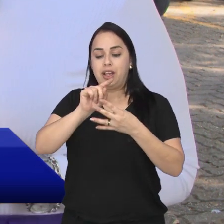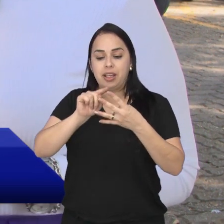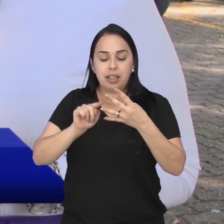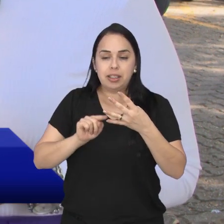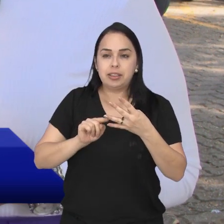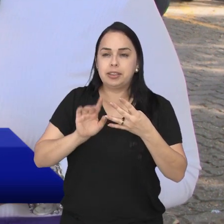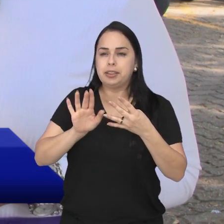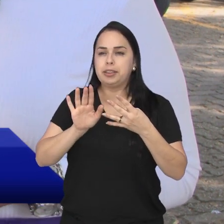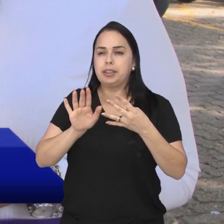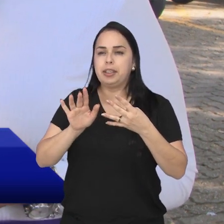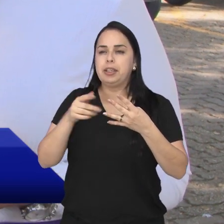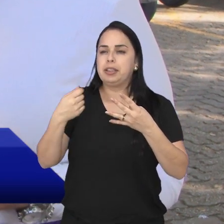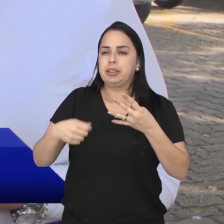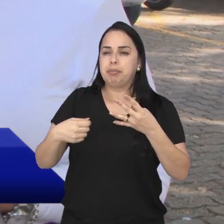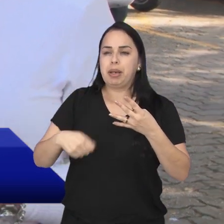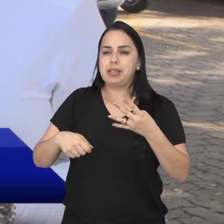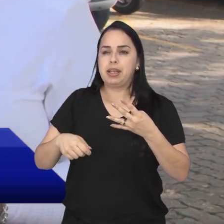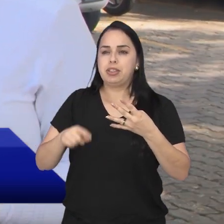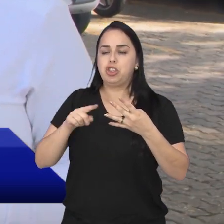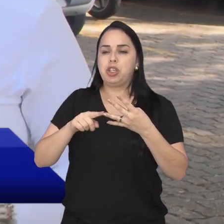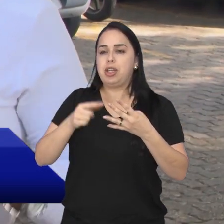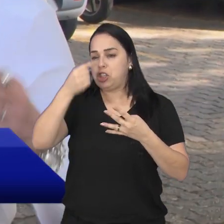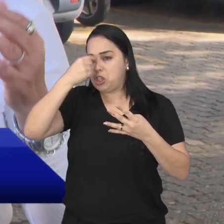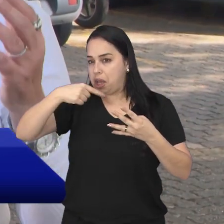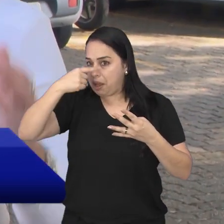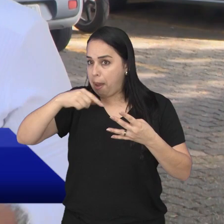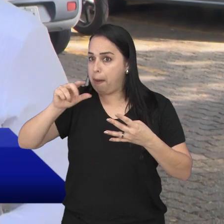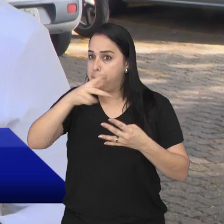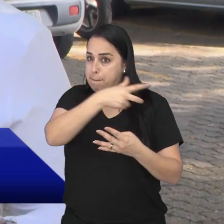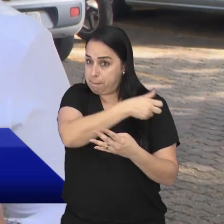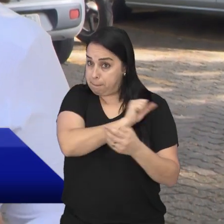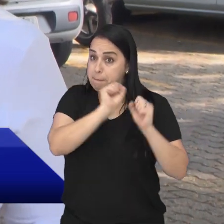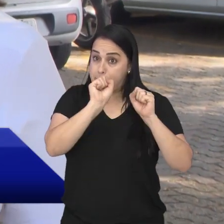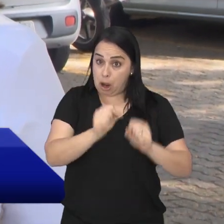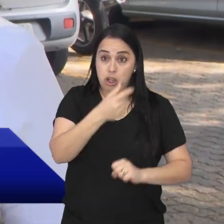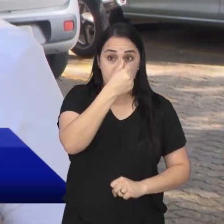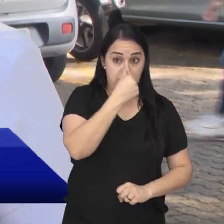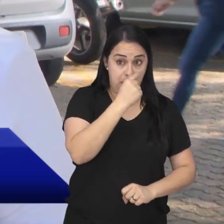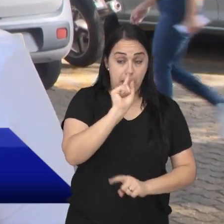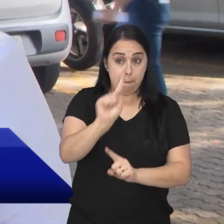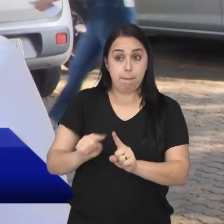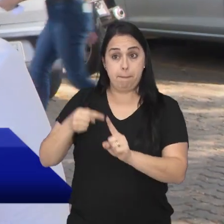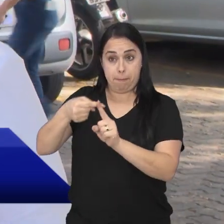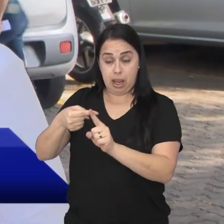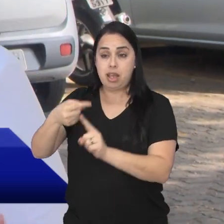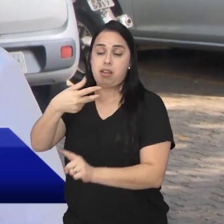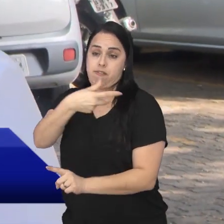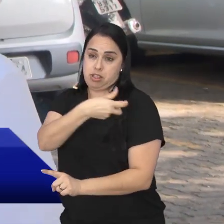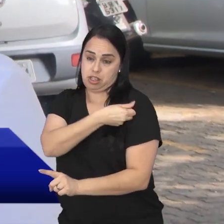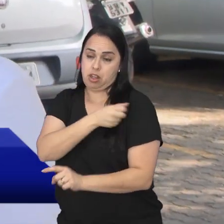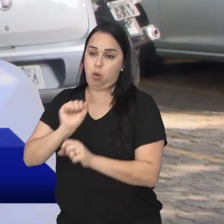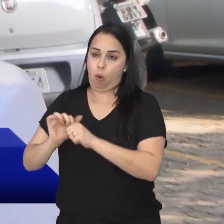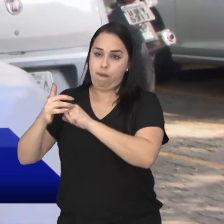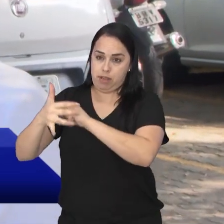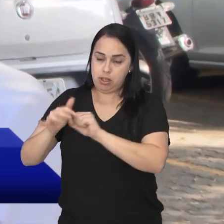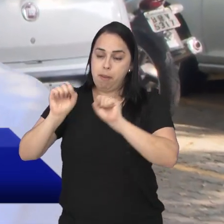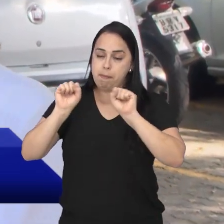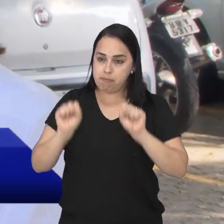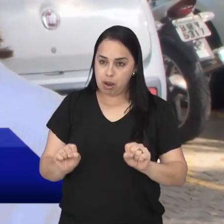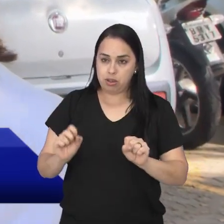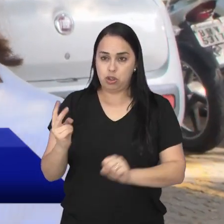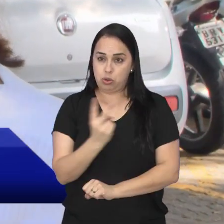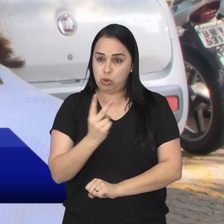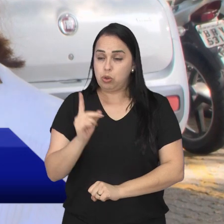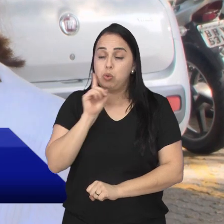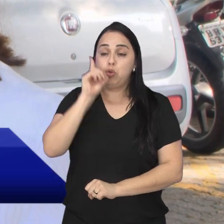para tomar vacina tem indicação de tomar vacina de influência você pode fazer a vacina de influência com a vacina bivalente junto elas podem ser